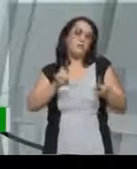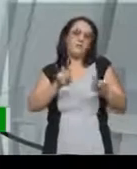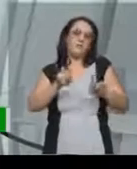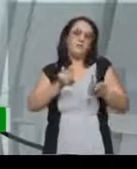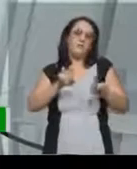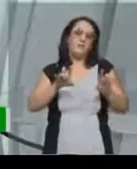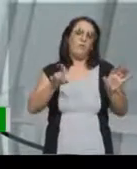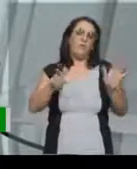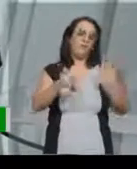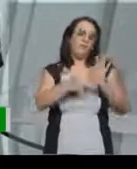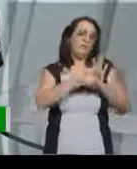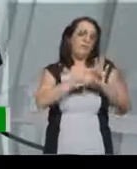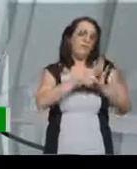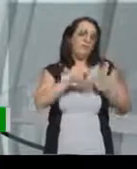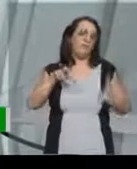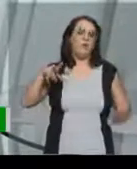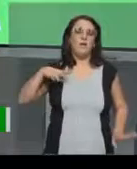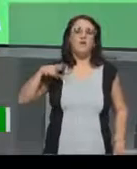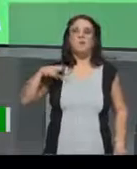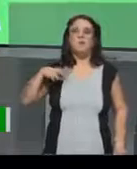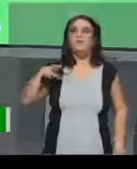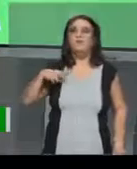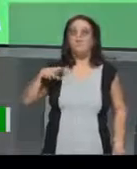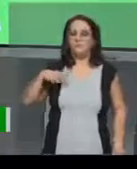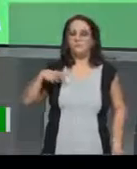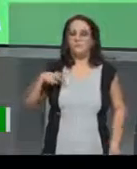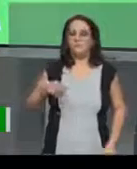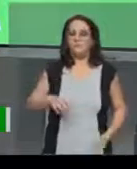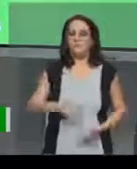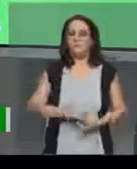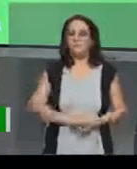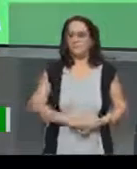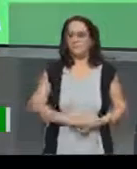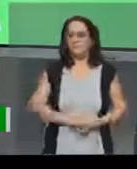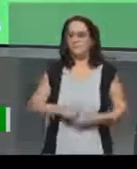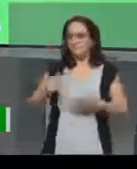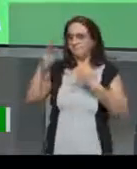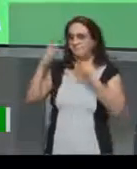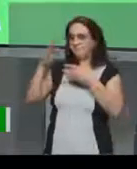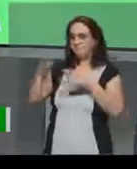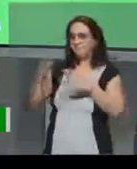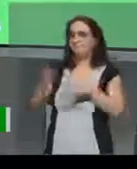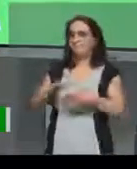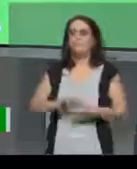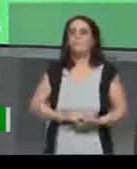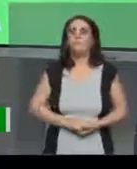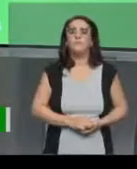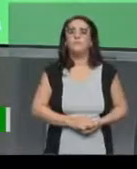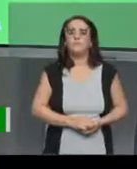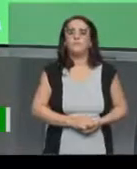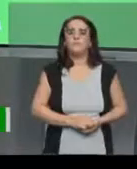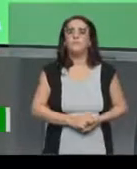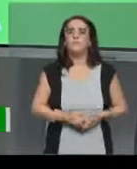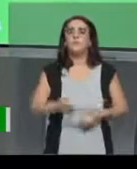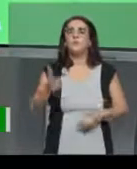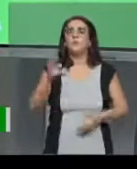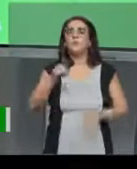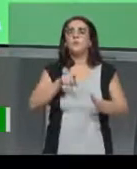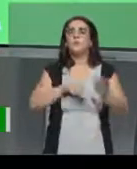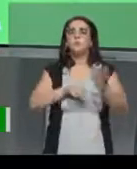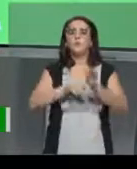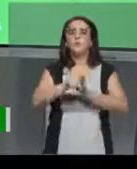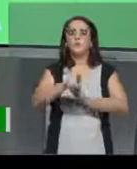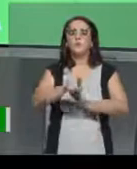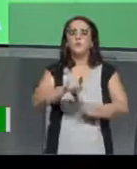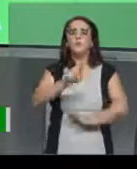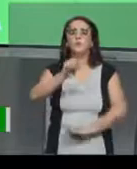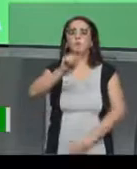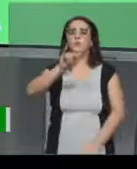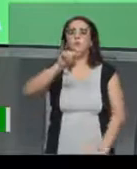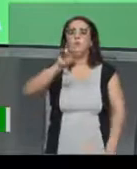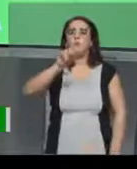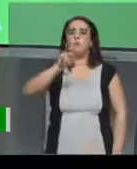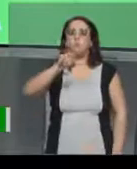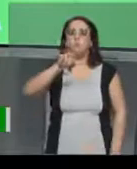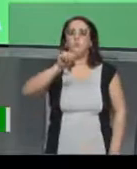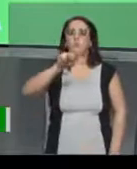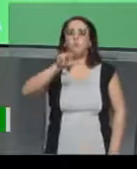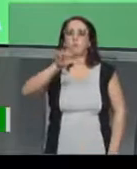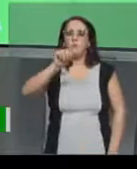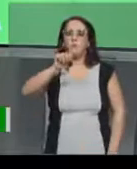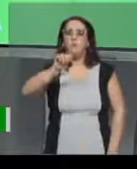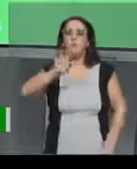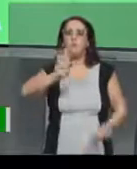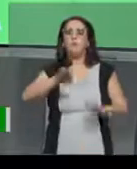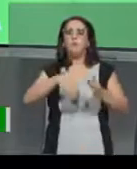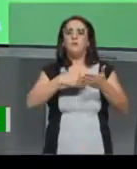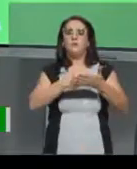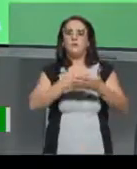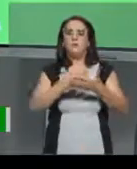você, né? Ótimo, professora, obrigada. A nossa próxima dúvida agora é da Giovana Henrique. Ela é estudante